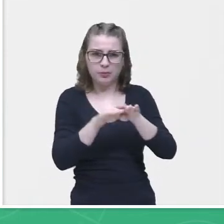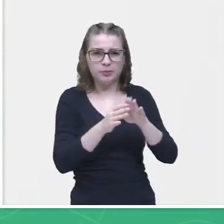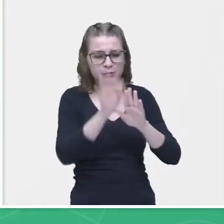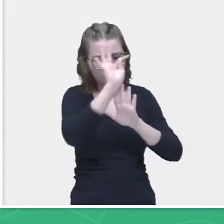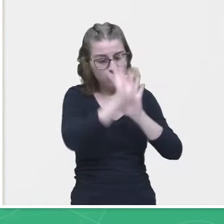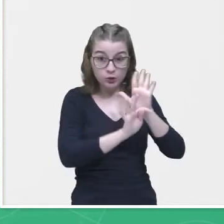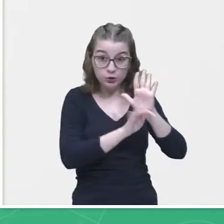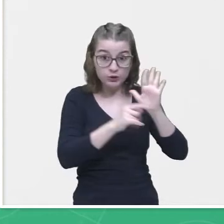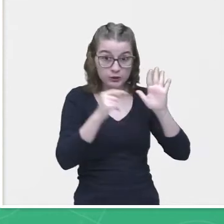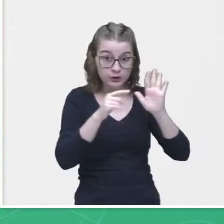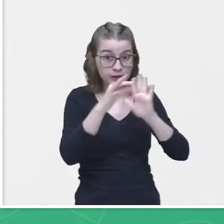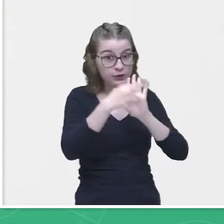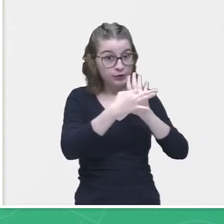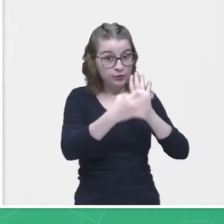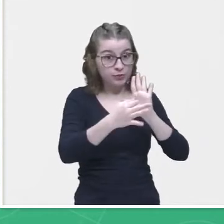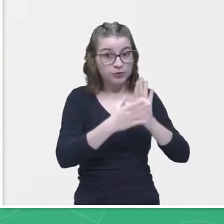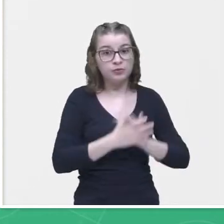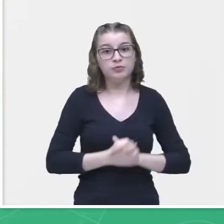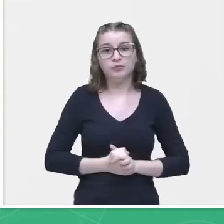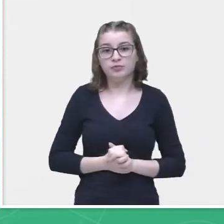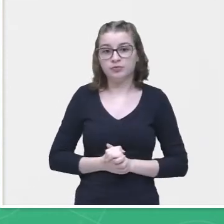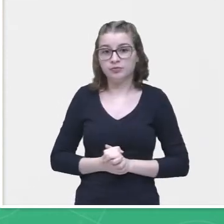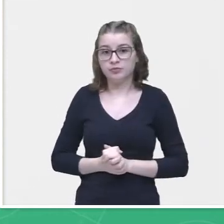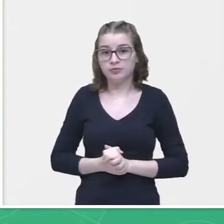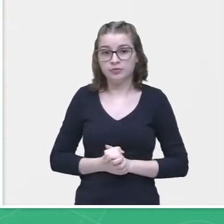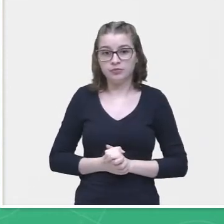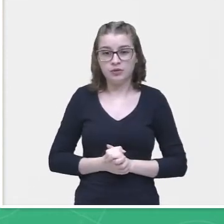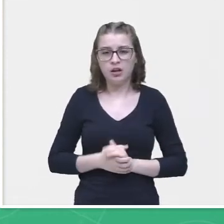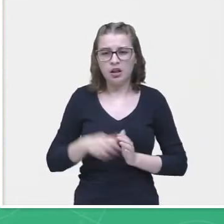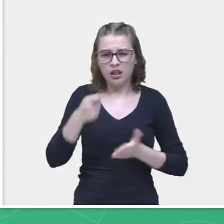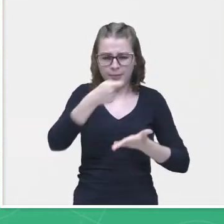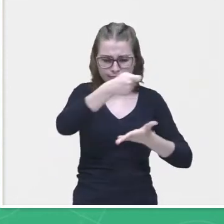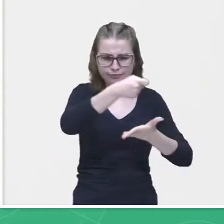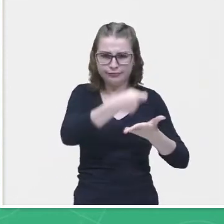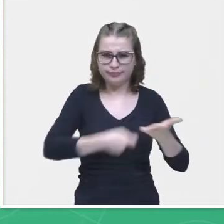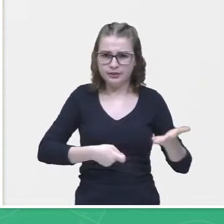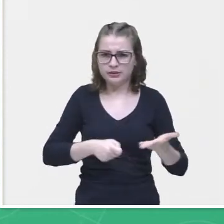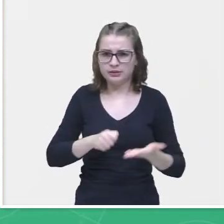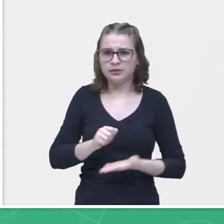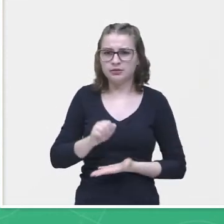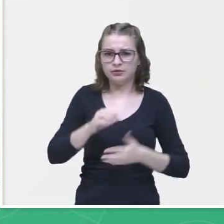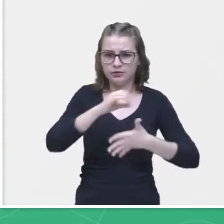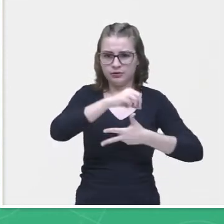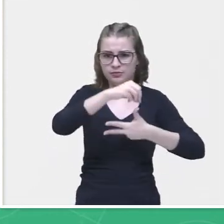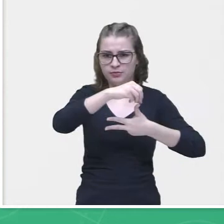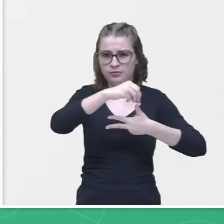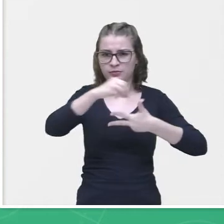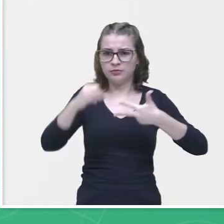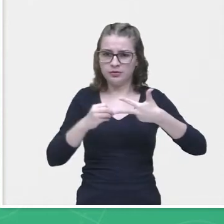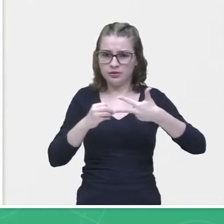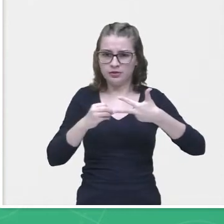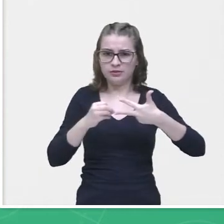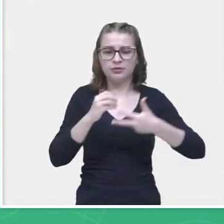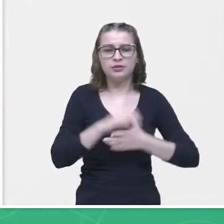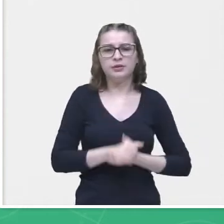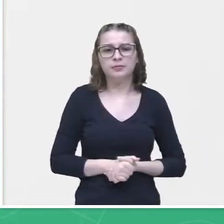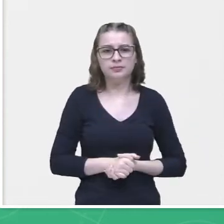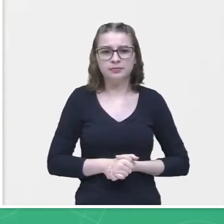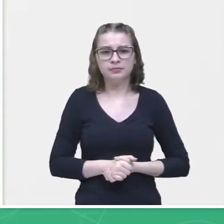do dissertativo argumentativo. Aquele texto do Enem. Aquele texto do Enem, por exemplo, tá